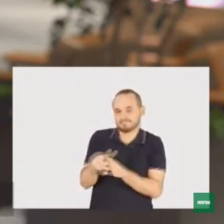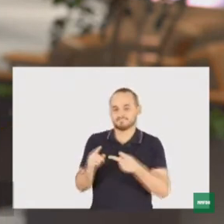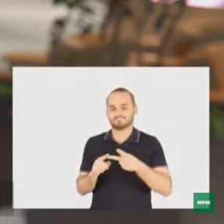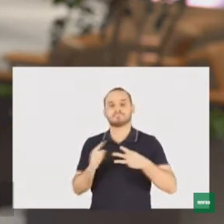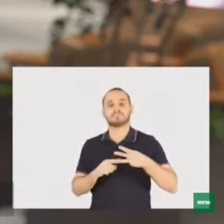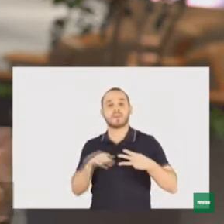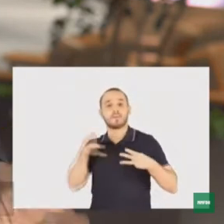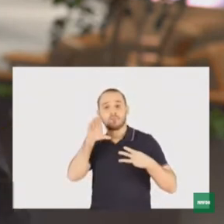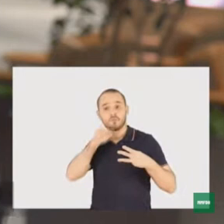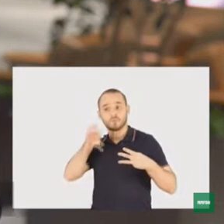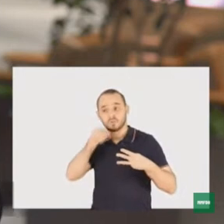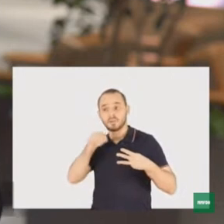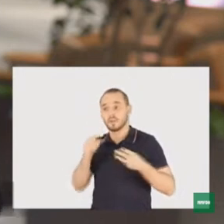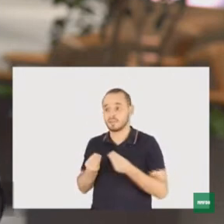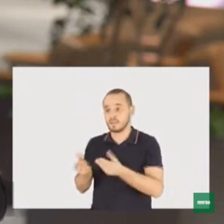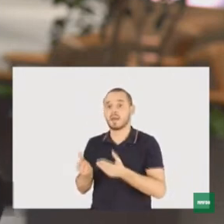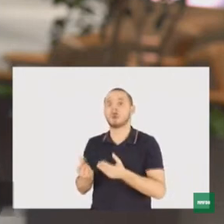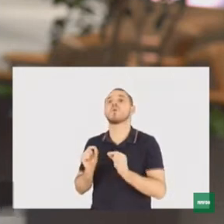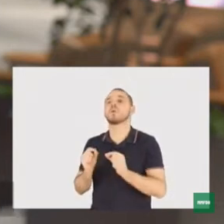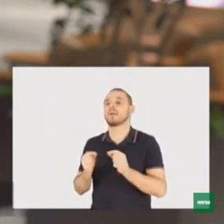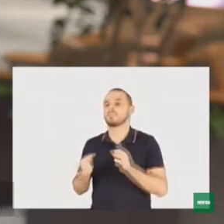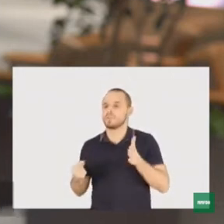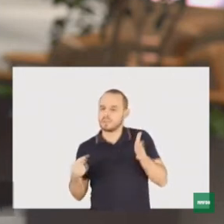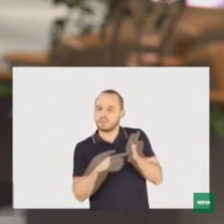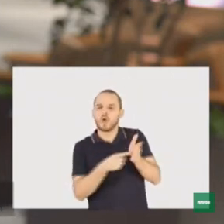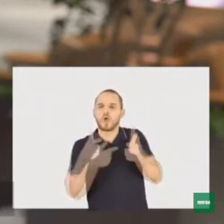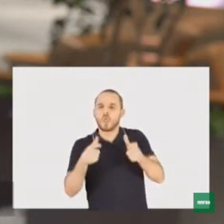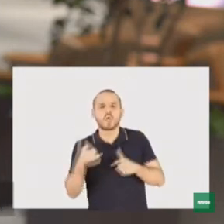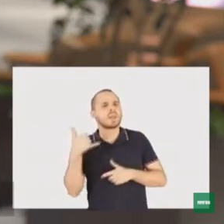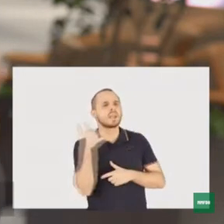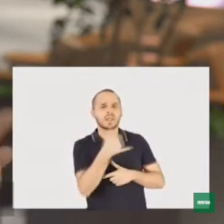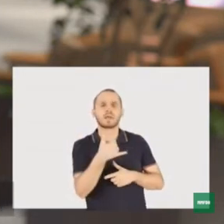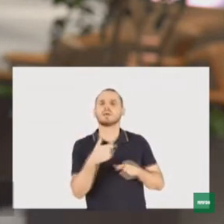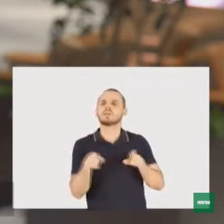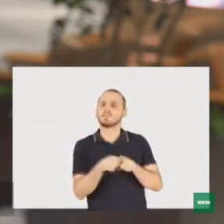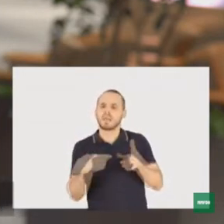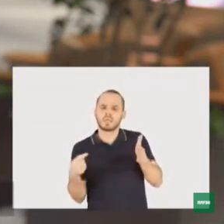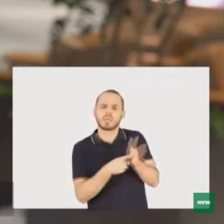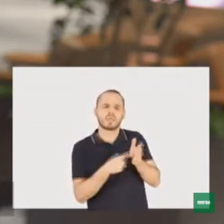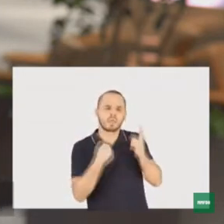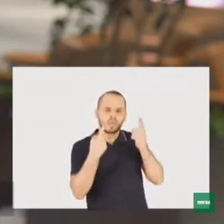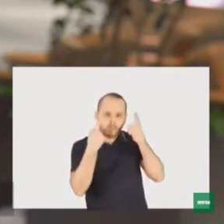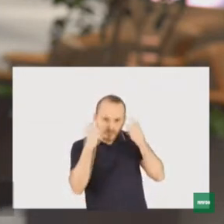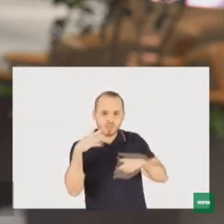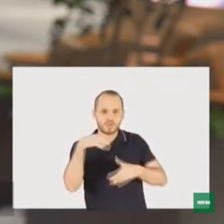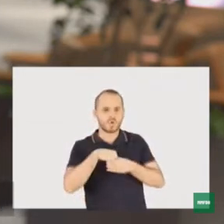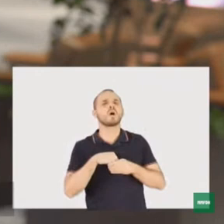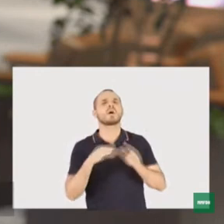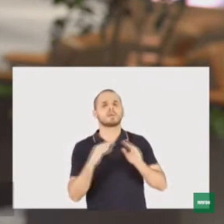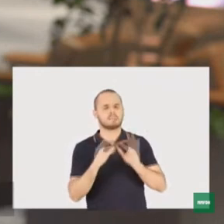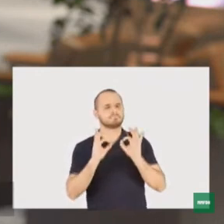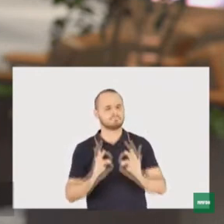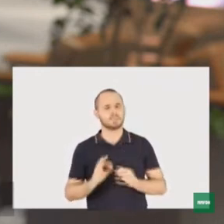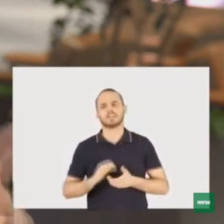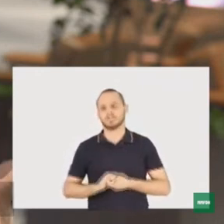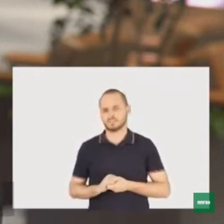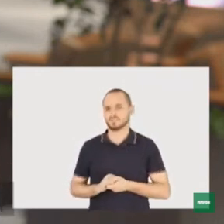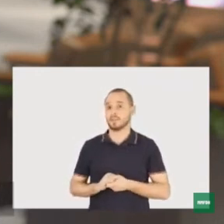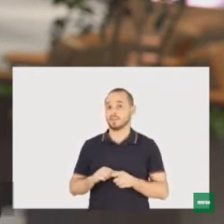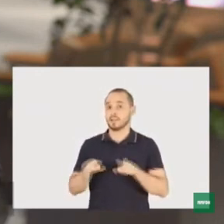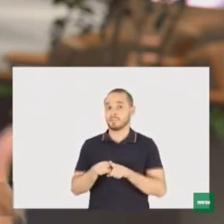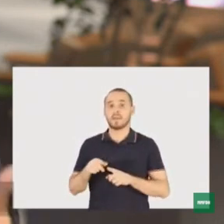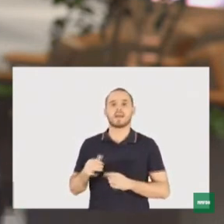de funcionárias e funcionários, com canais de denúncia, todo o apoio no combate à violência doméstica,